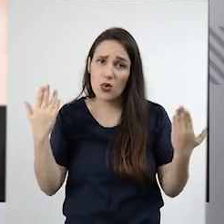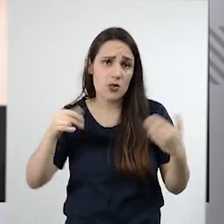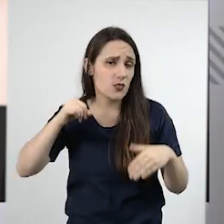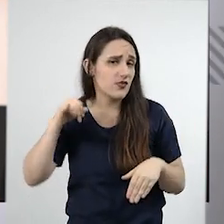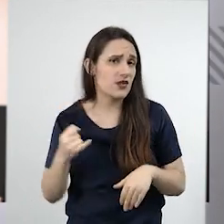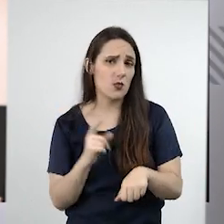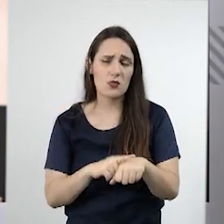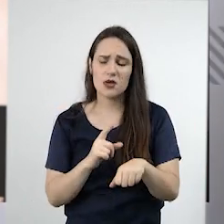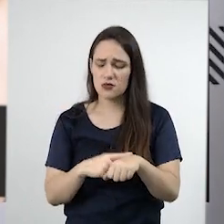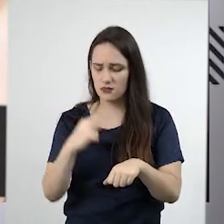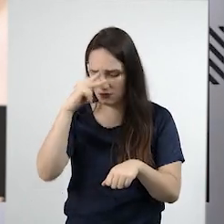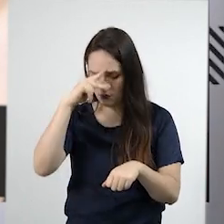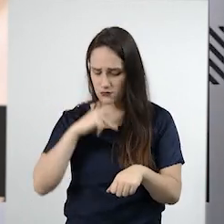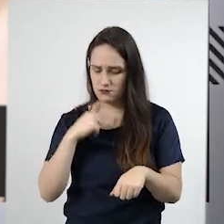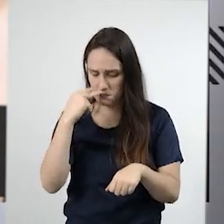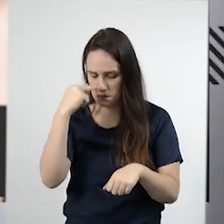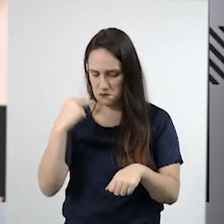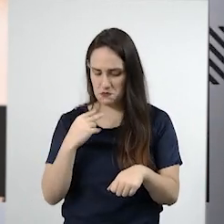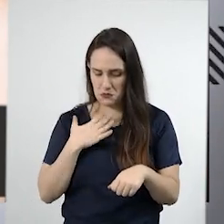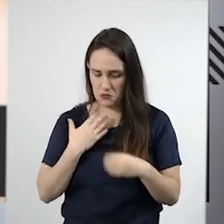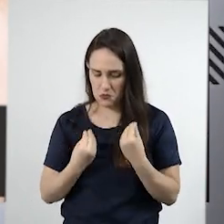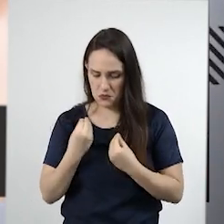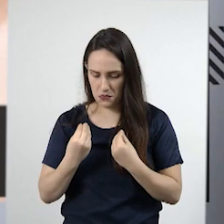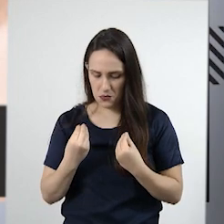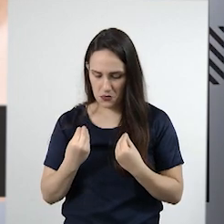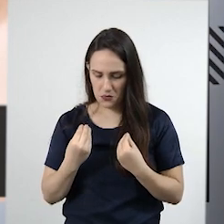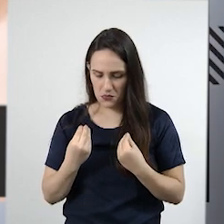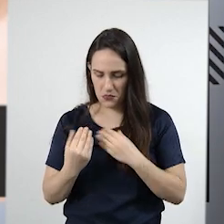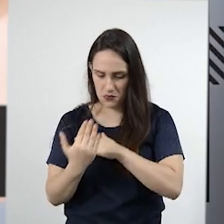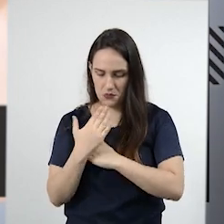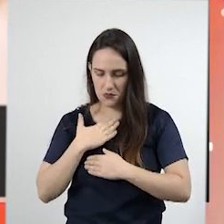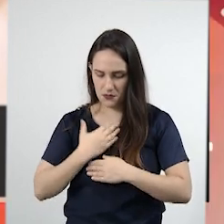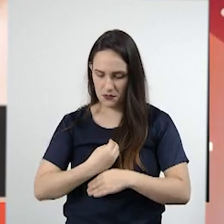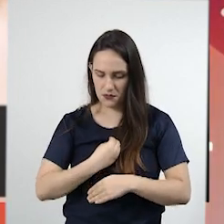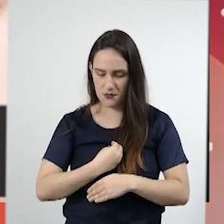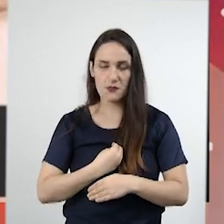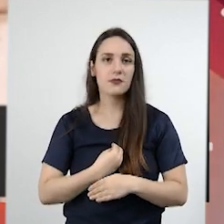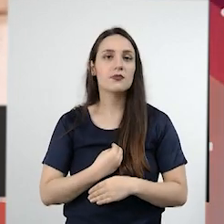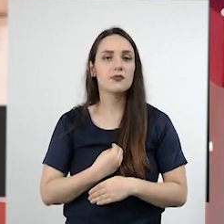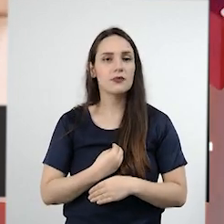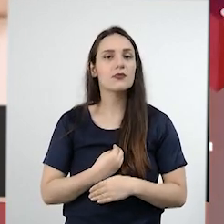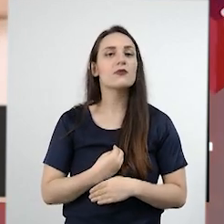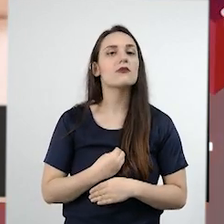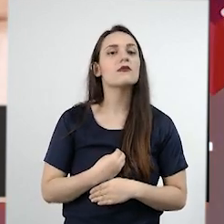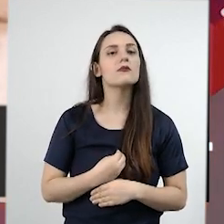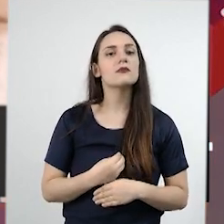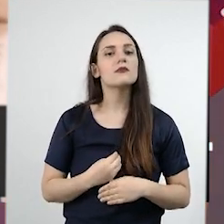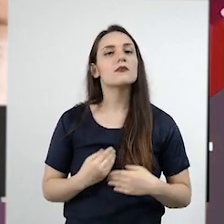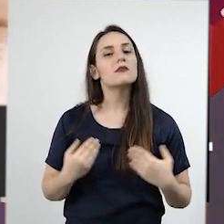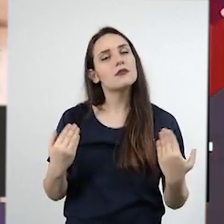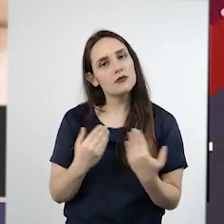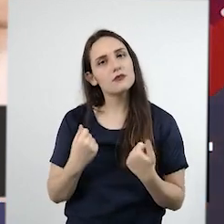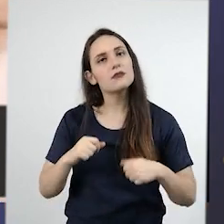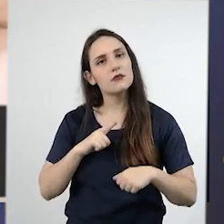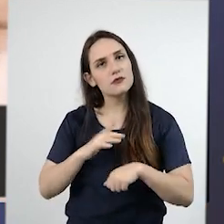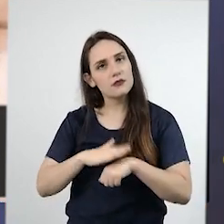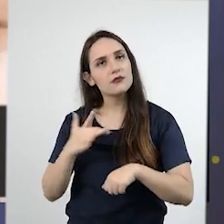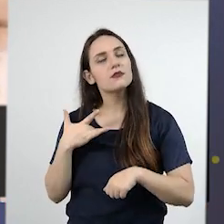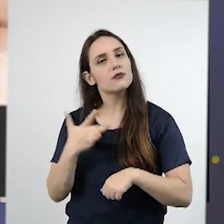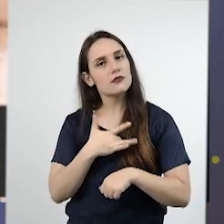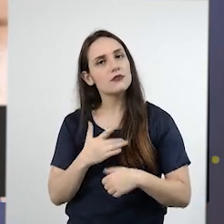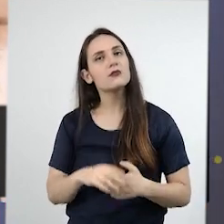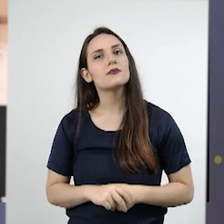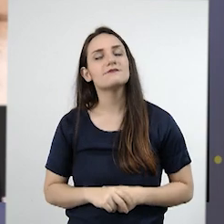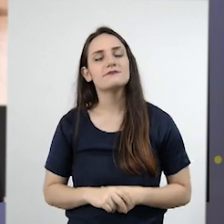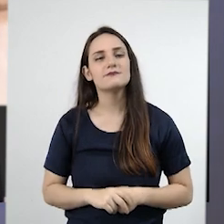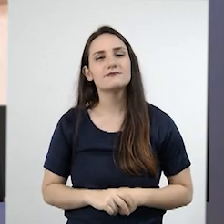si e fazer da vida delas, ou deste momento, algo emocionalmente mais saudável. Quero agradecer